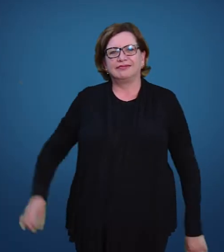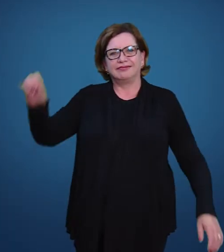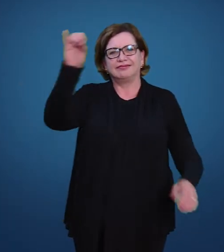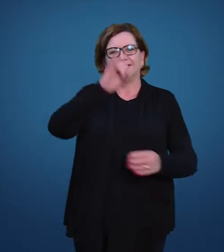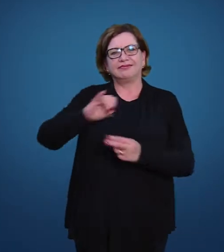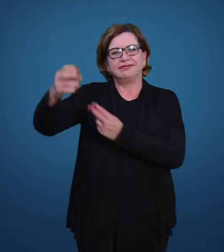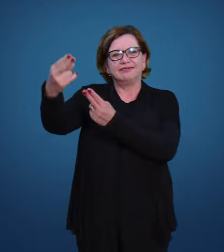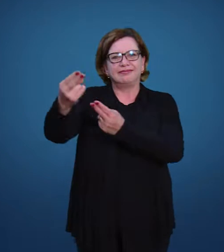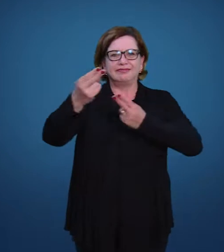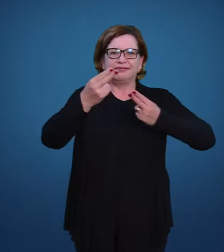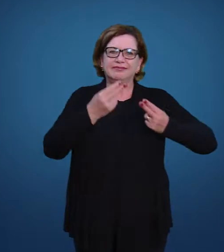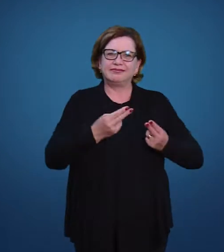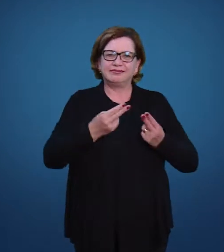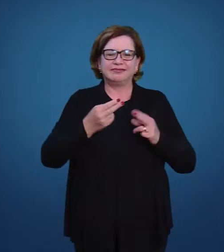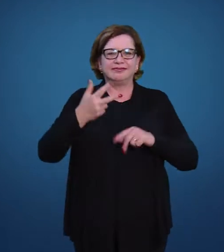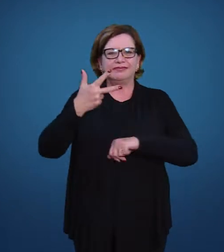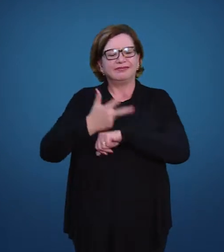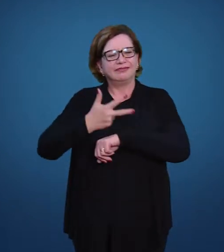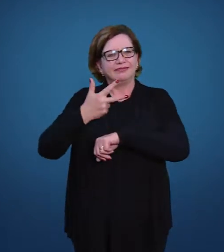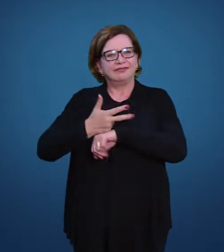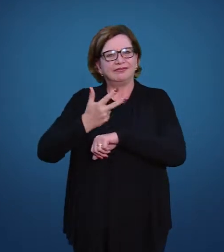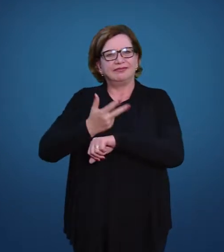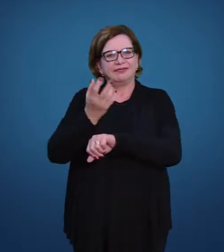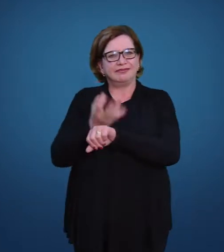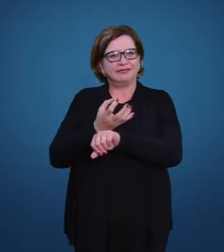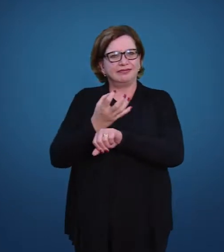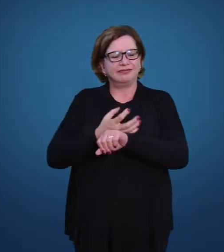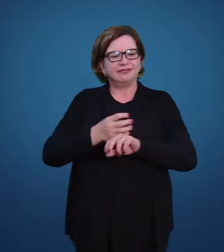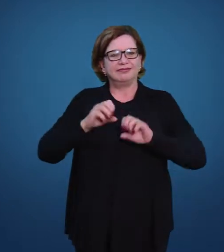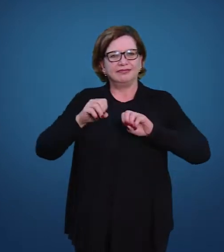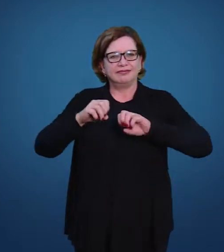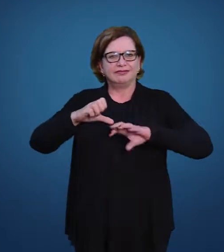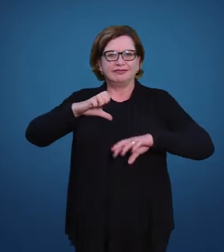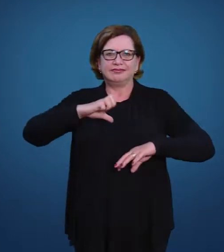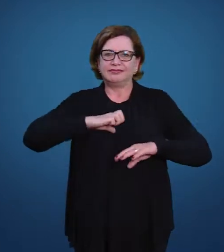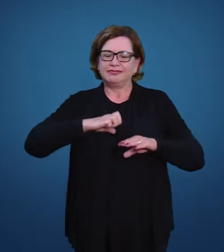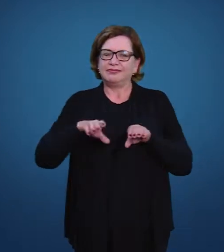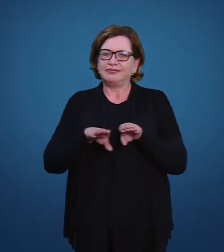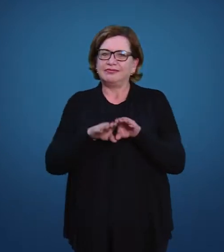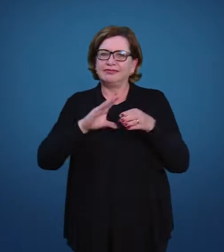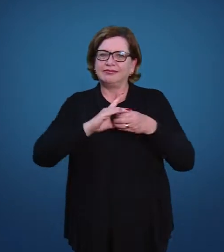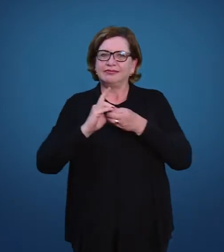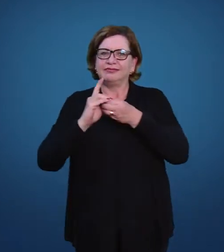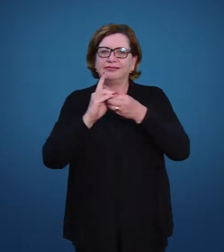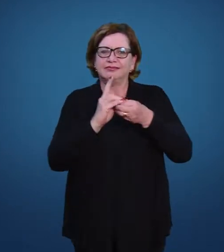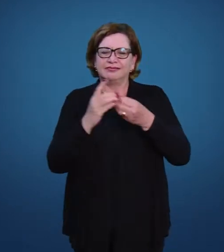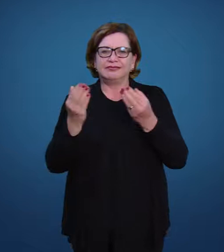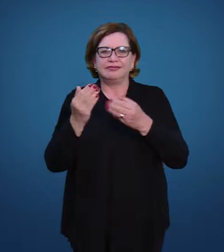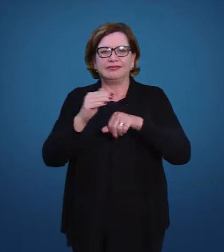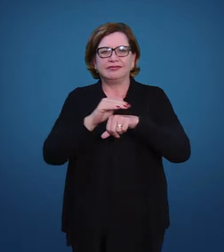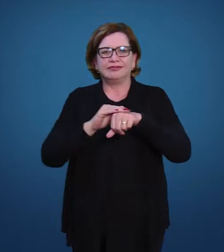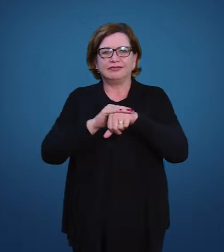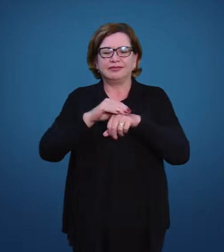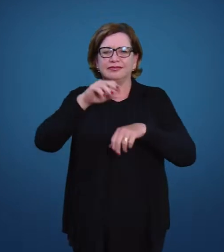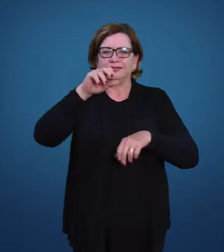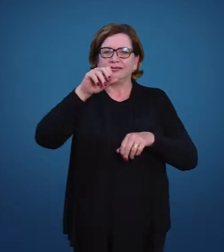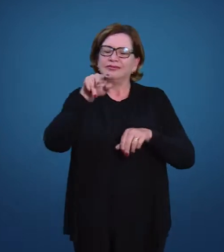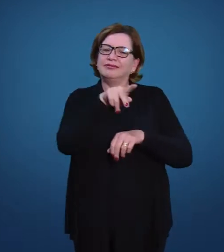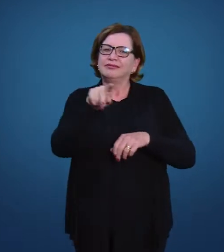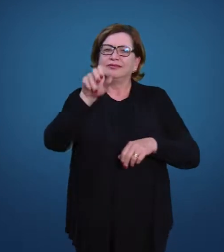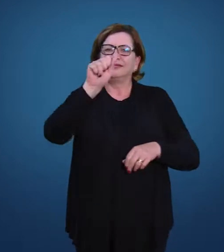Olá pessoal, sejam bem-vindos à videoaula da disciplina de Educação Ética e Princípios Democráticos e eu vou conversar aqui com o professor Aurélio Bona